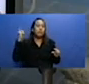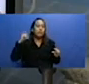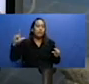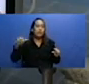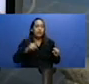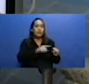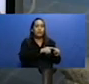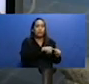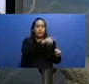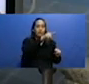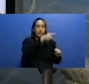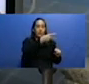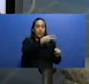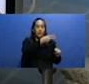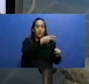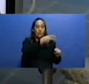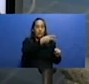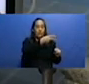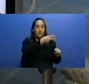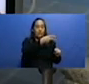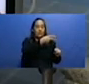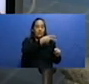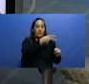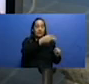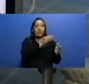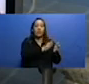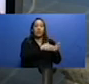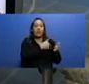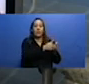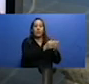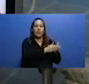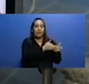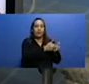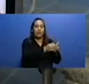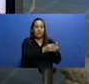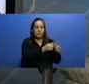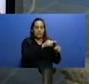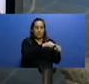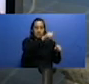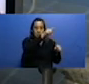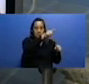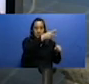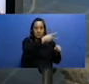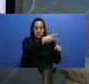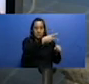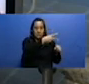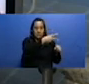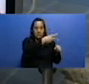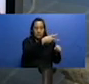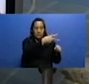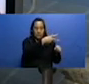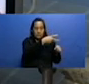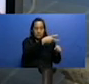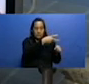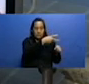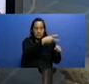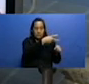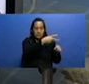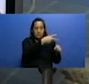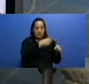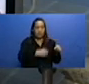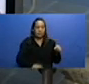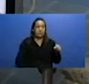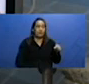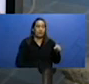possibilidades. Então, eu pinto até o número 2. Esse dado tem que fazer com atenção para